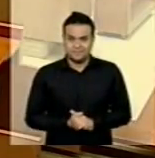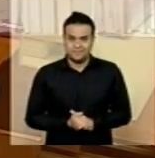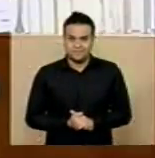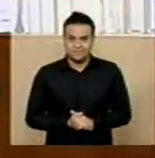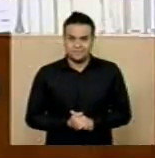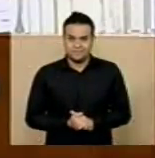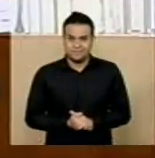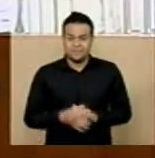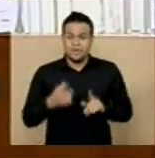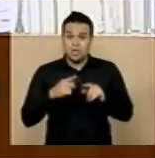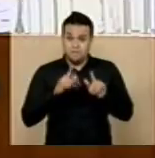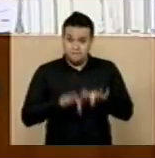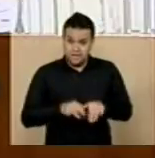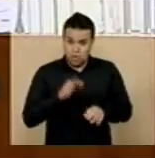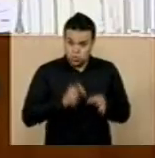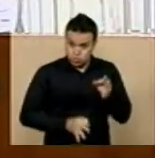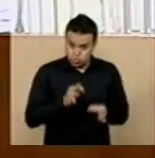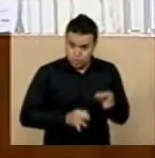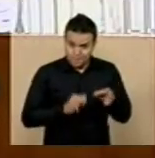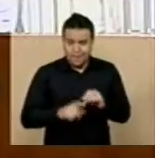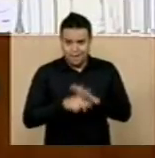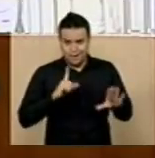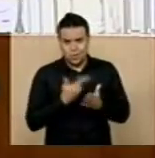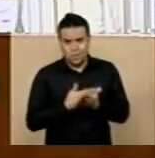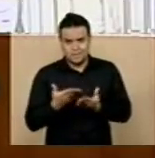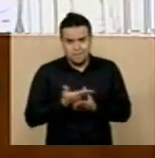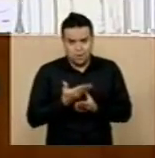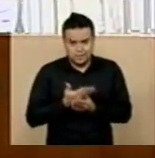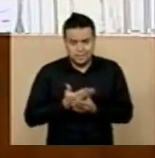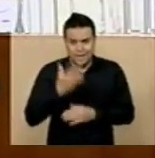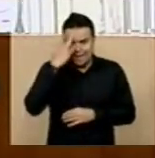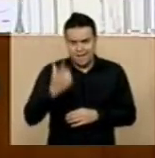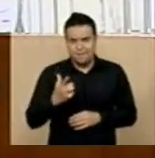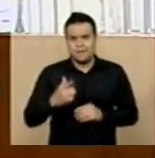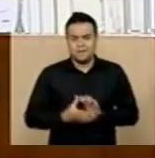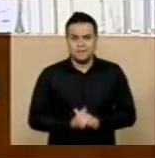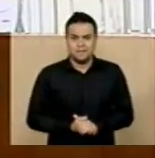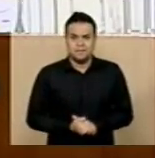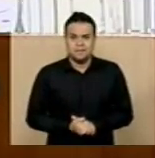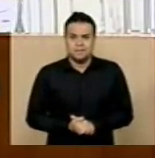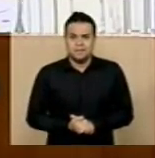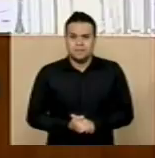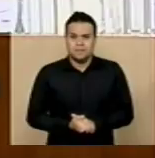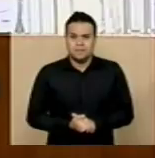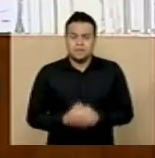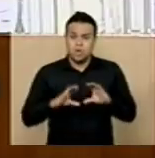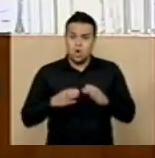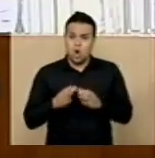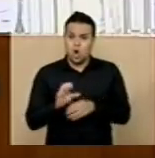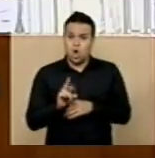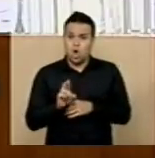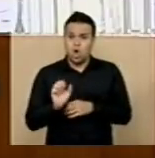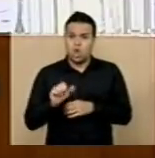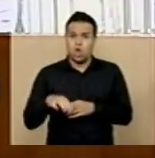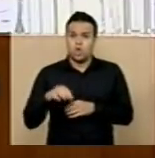esse julgamento antes de dar início aos processos da sessão de amanhã. Claro que nós temos. O quórum são de 9, porque 2